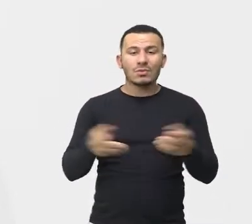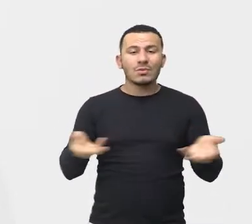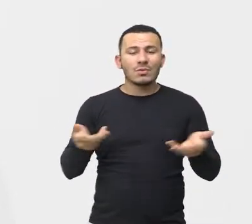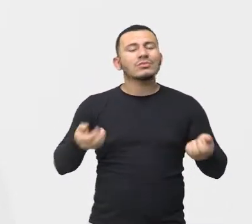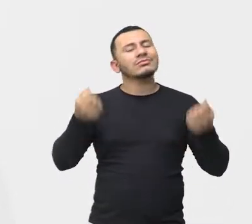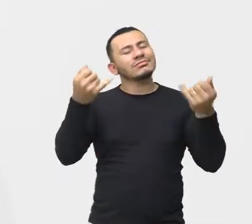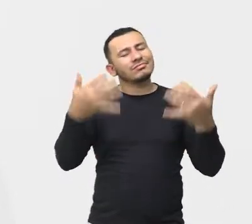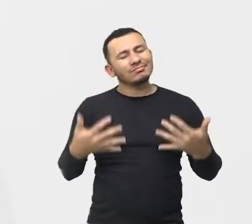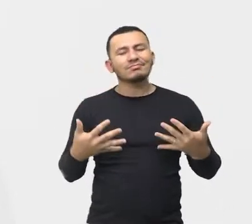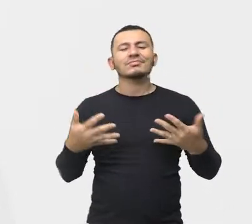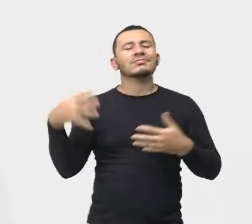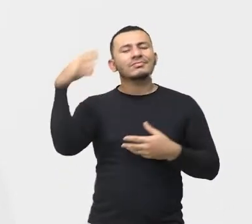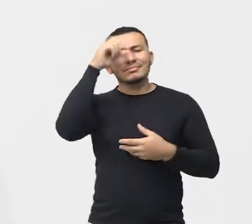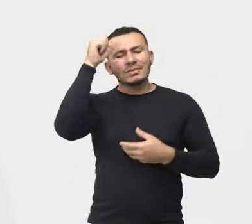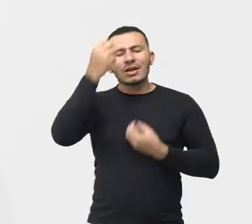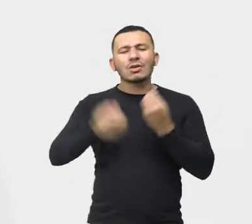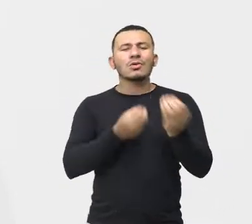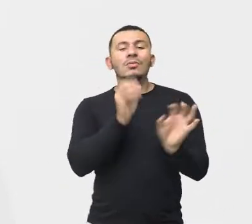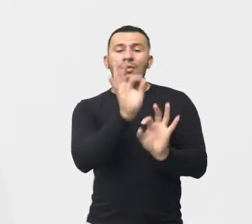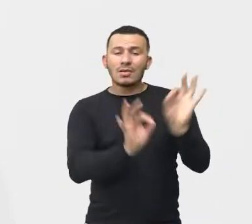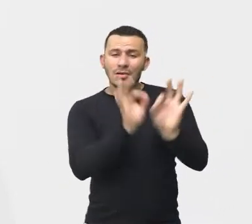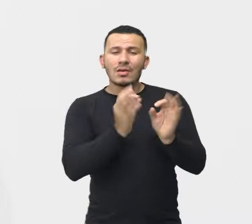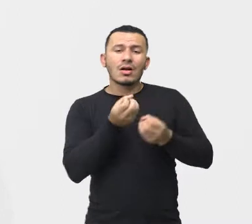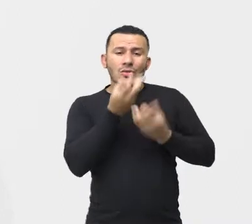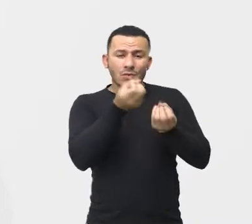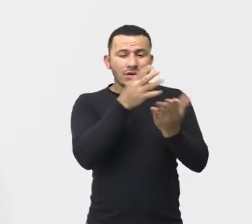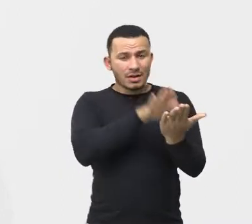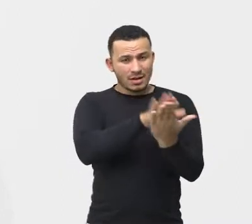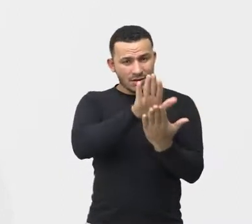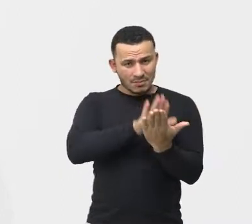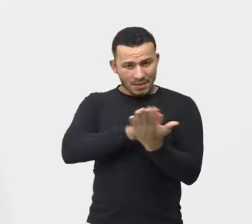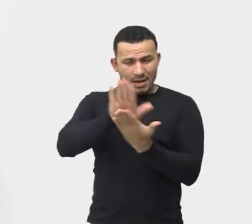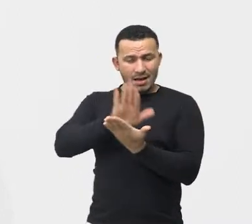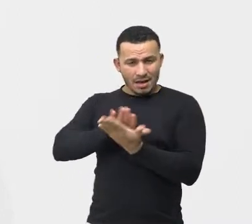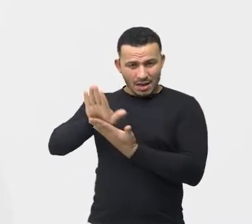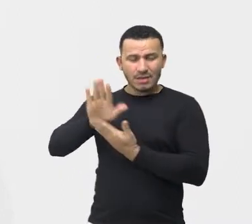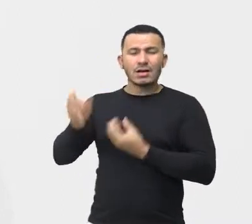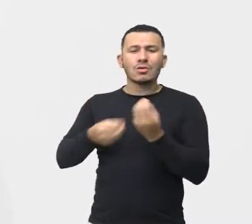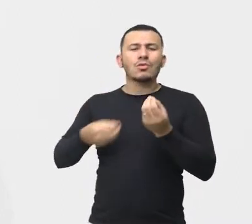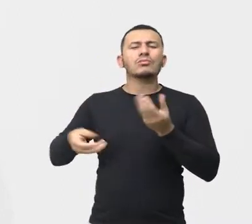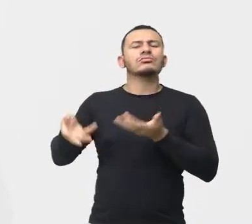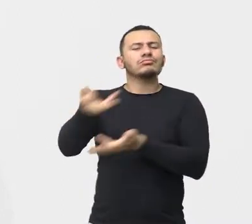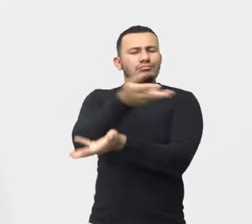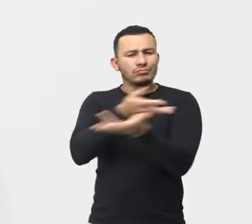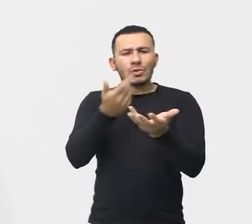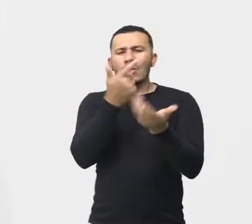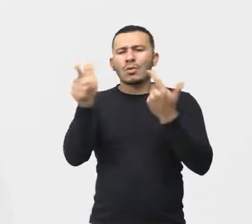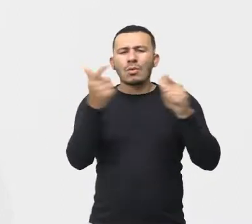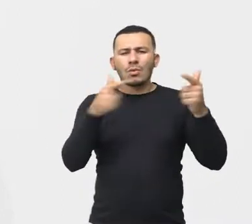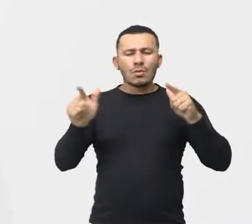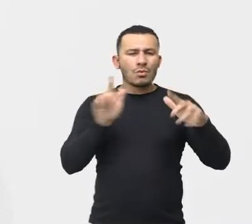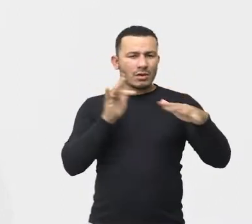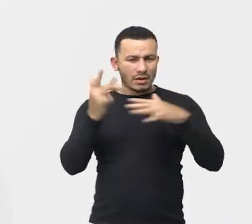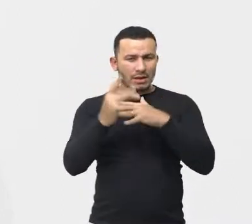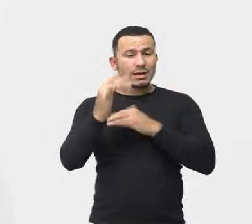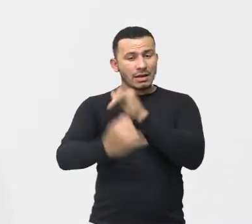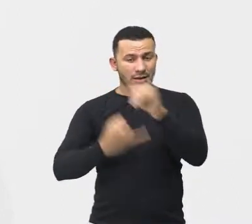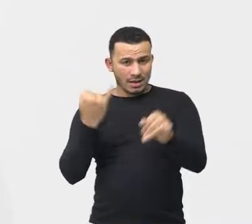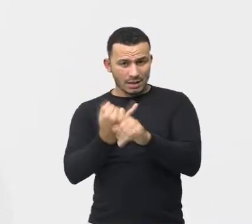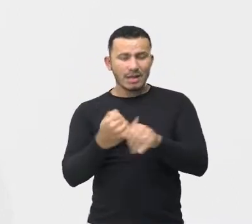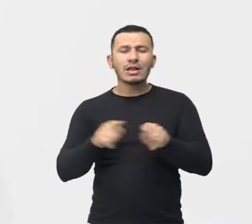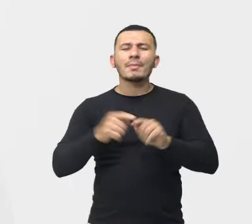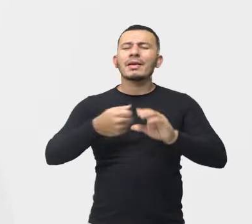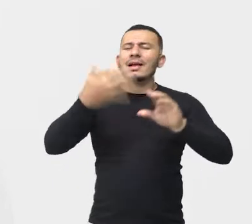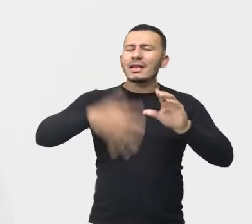vamos especificamente planejar notícias impressas, certo? Para circulação em outras mídias, observar as características